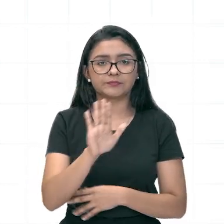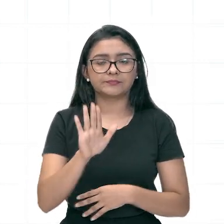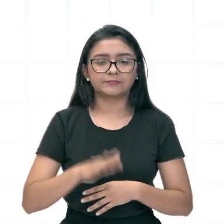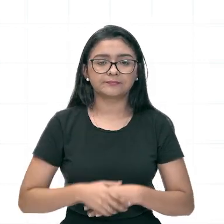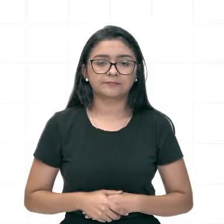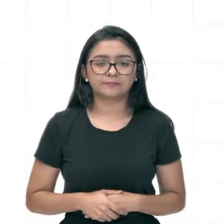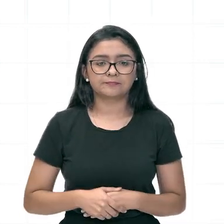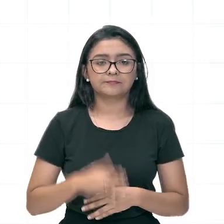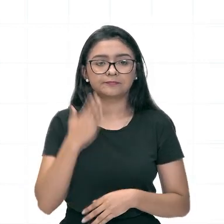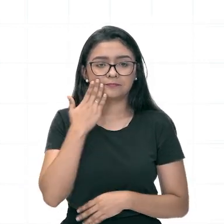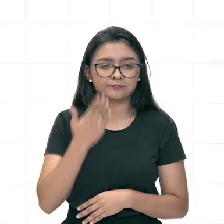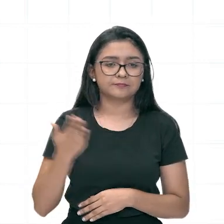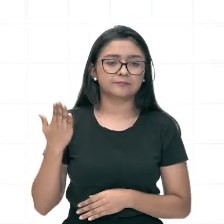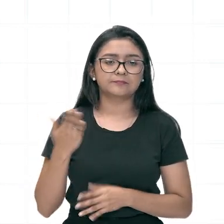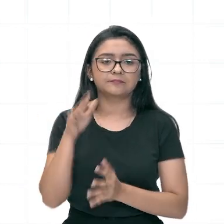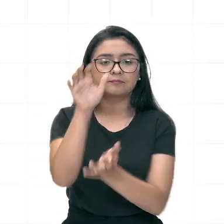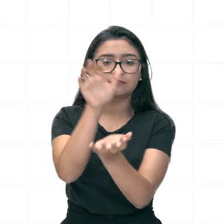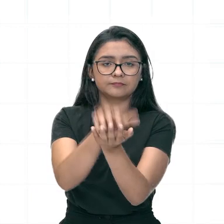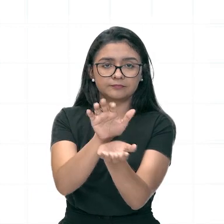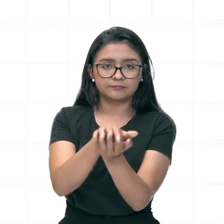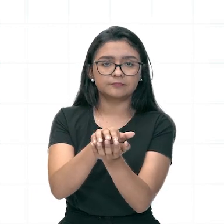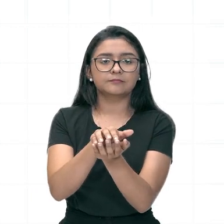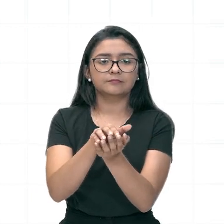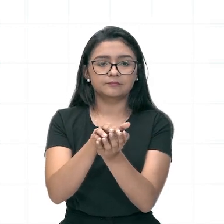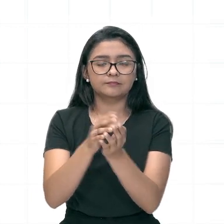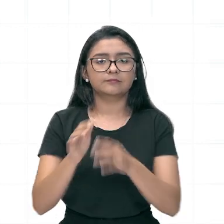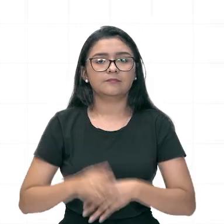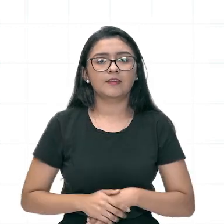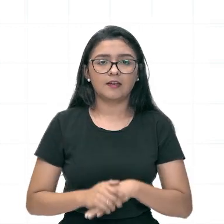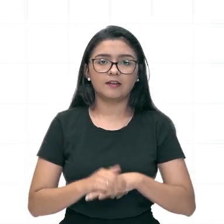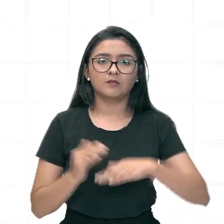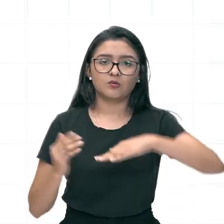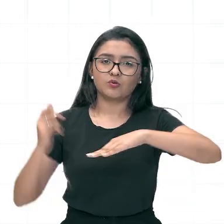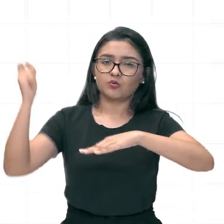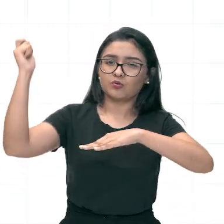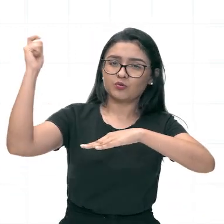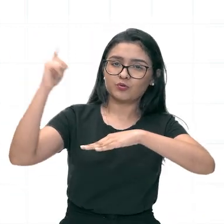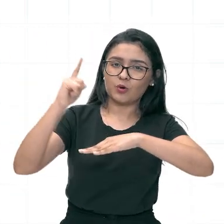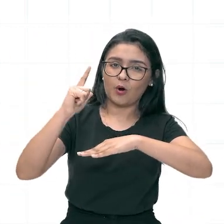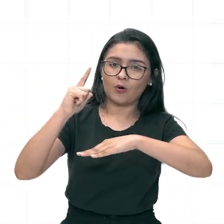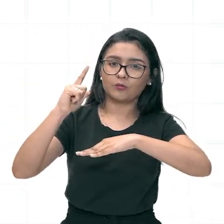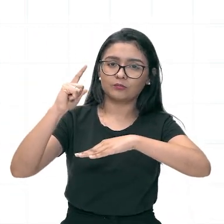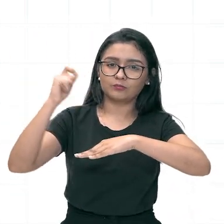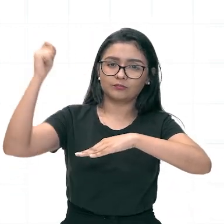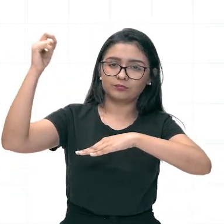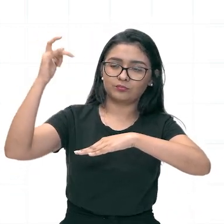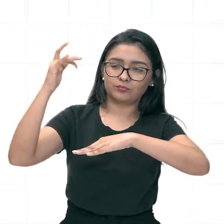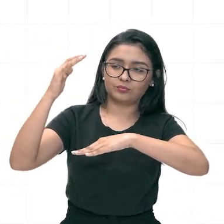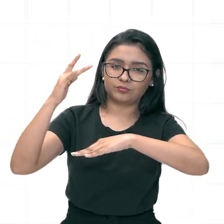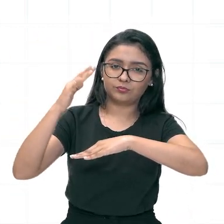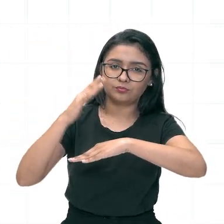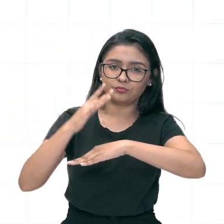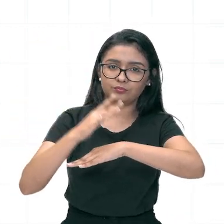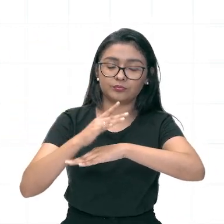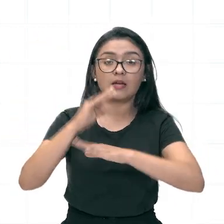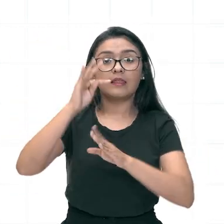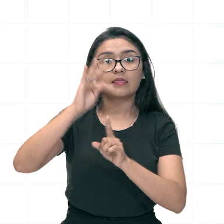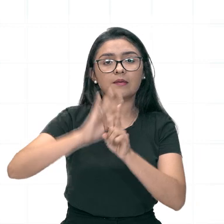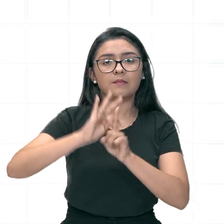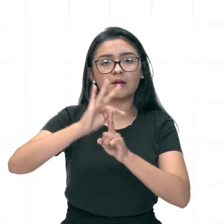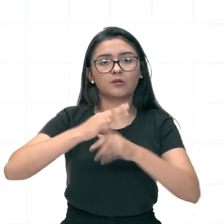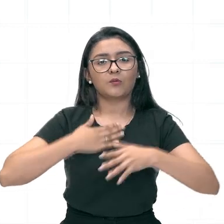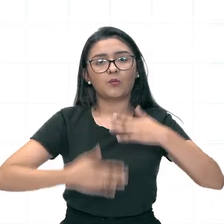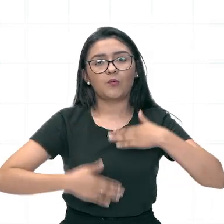observar. Olha lá, novamente o jacaré, né, exposto ao sol, tomando ali o seu banho de sol, justamente para manter ali a